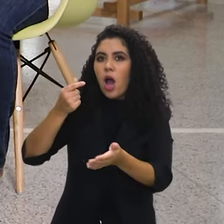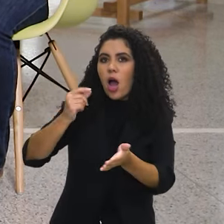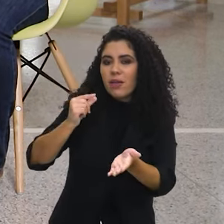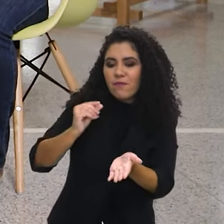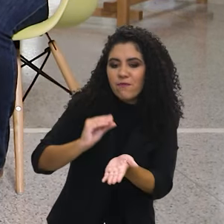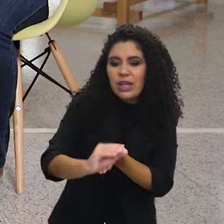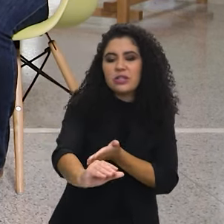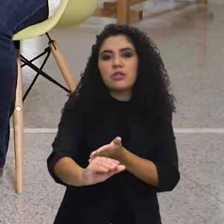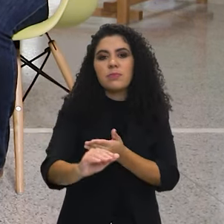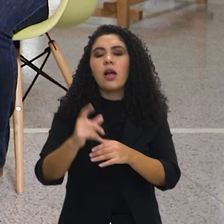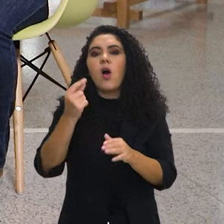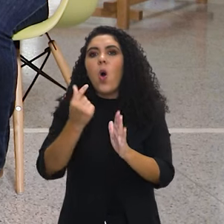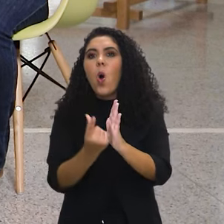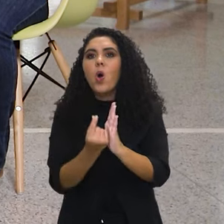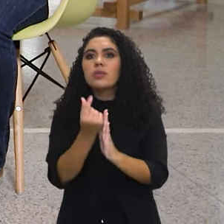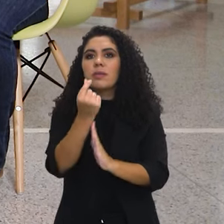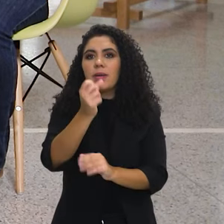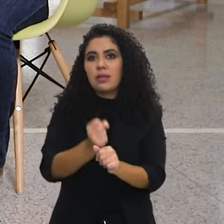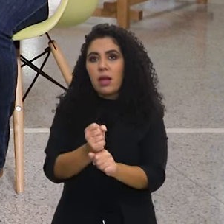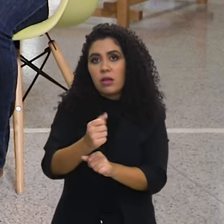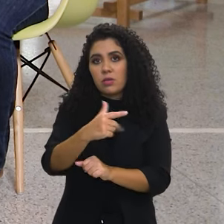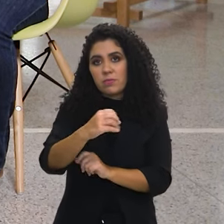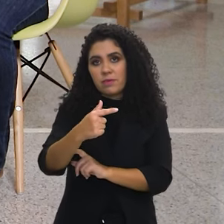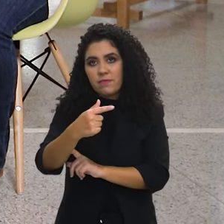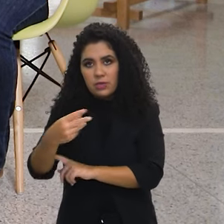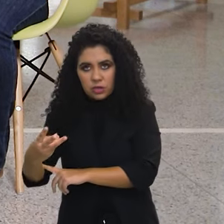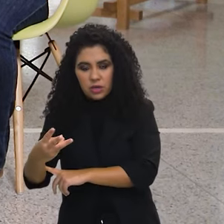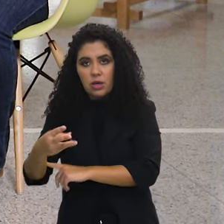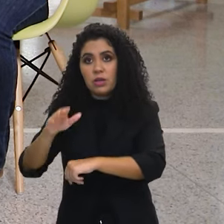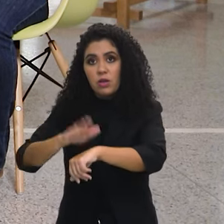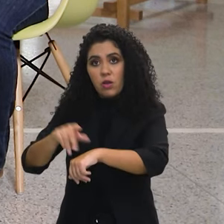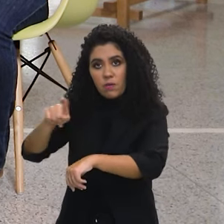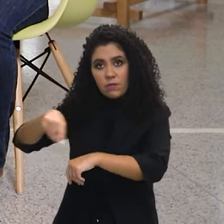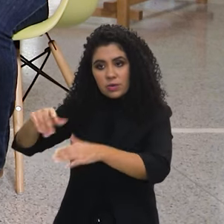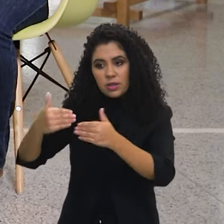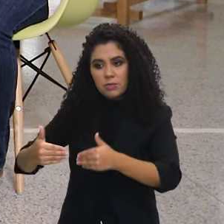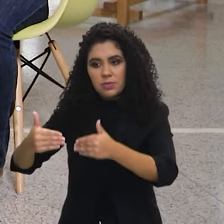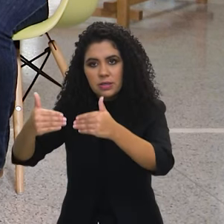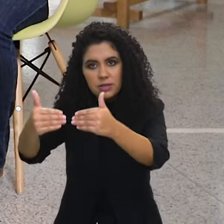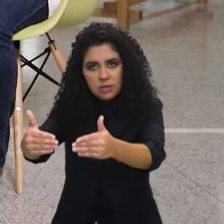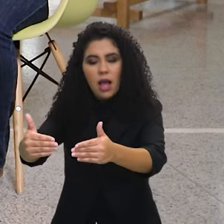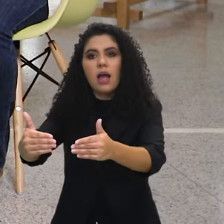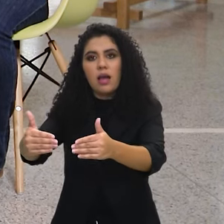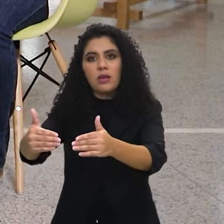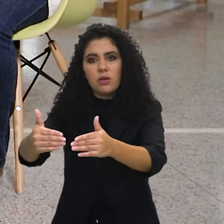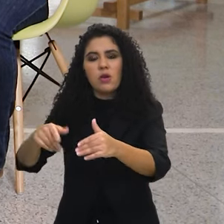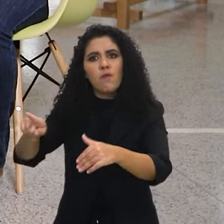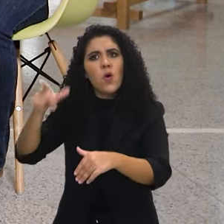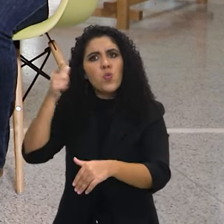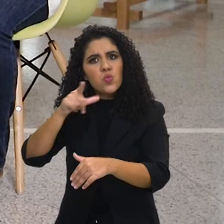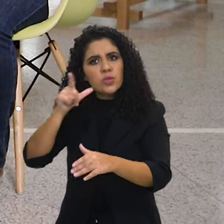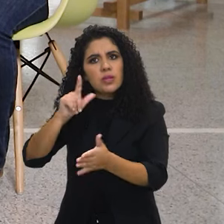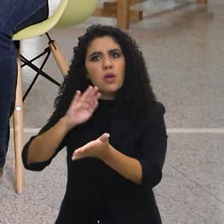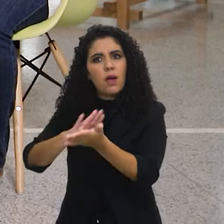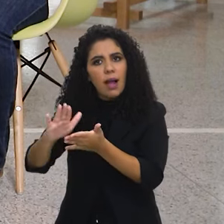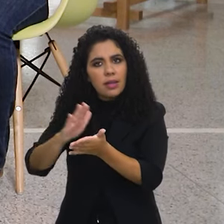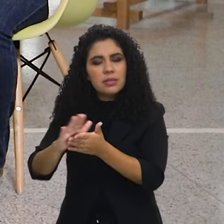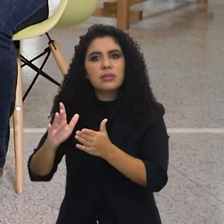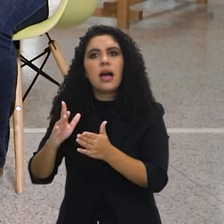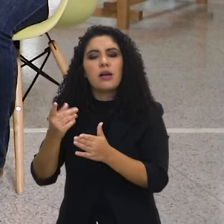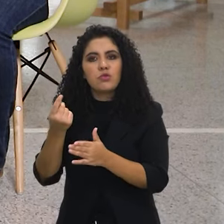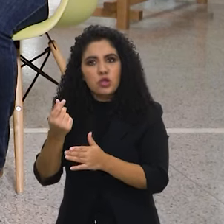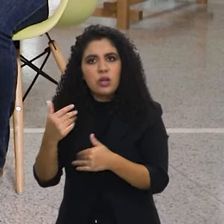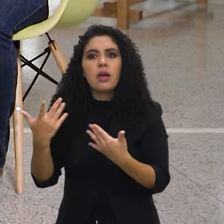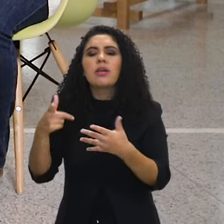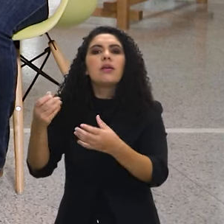orçamento orçamento de 2023 vocês o ministério executou ele praticamente todo né que impactos esse todo